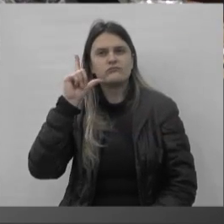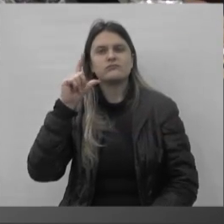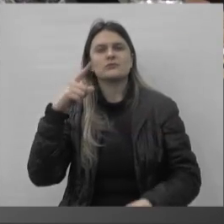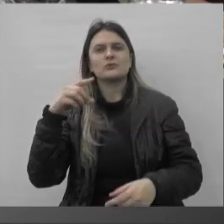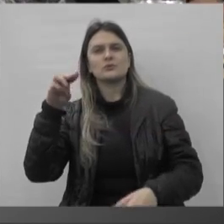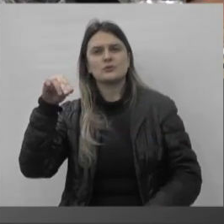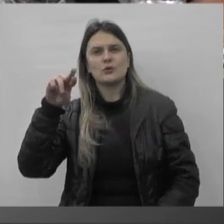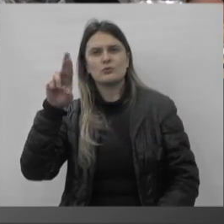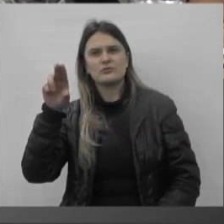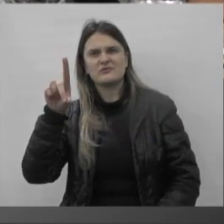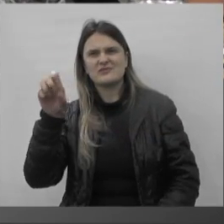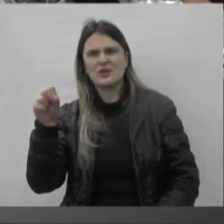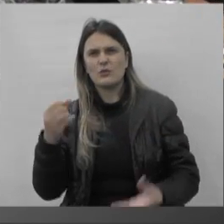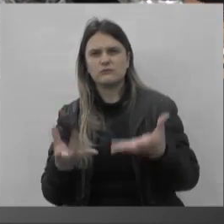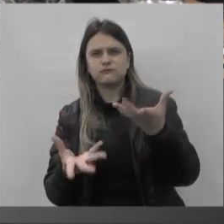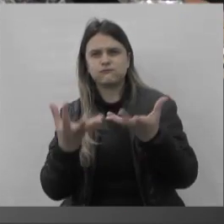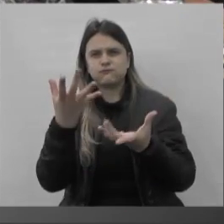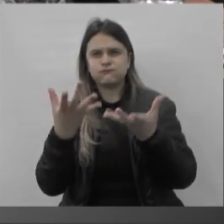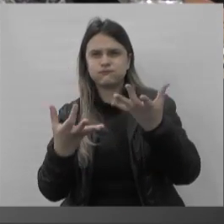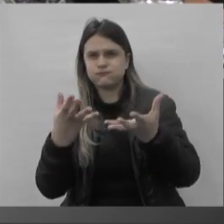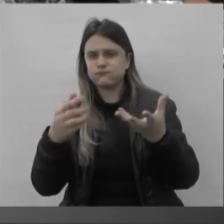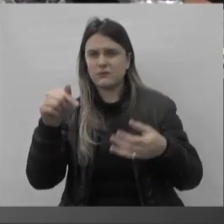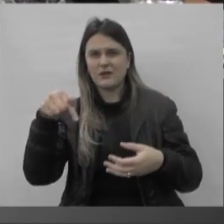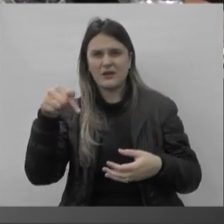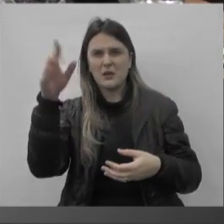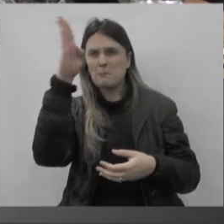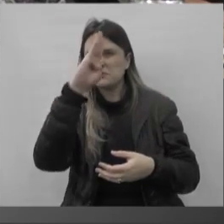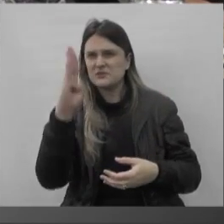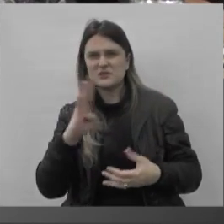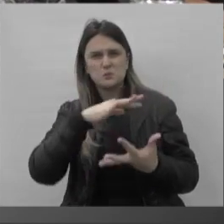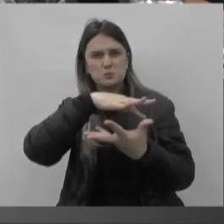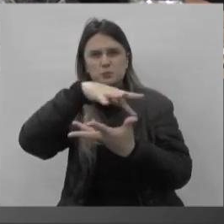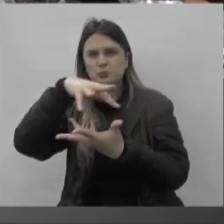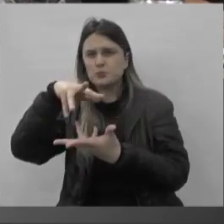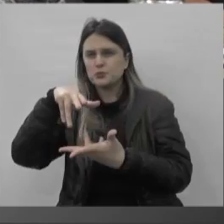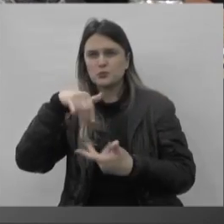queimando museu e obras inestimáveis, tanto do Brasil quanto do mundo inteiro.